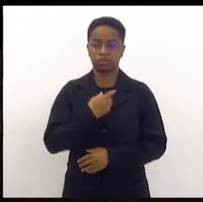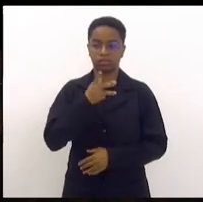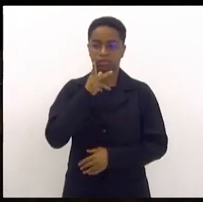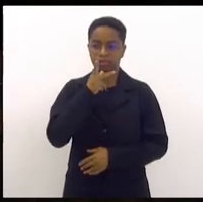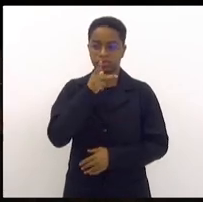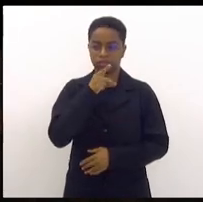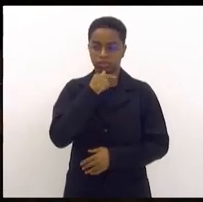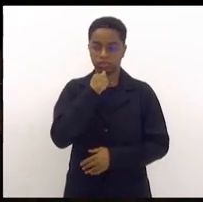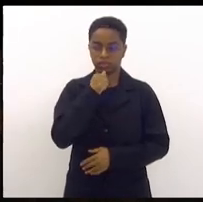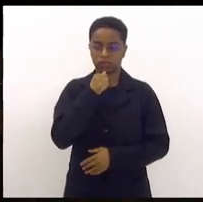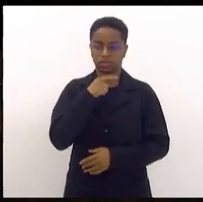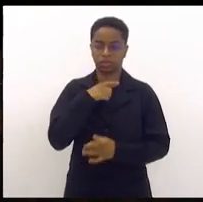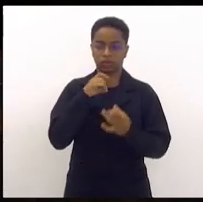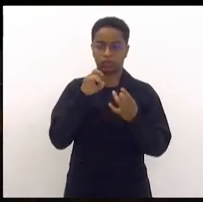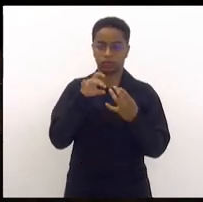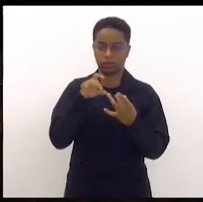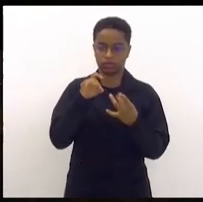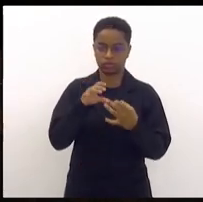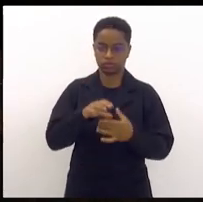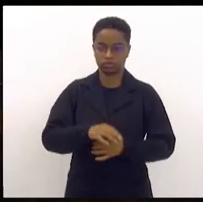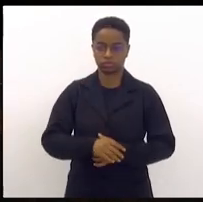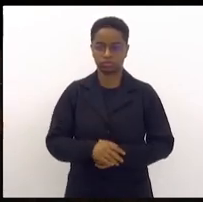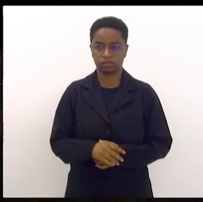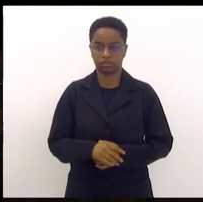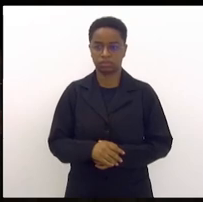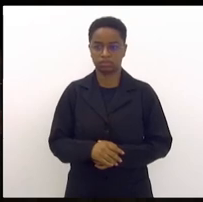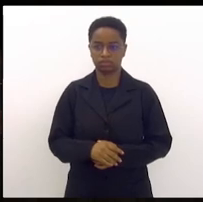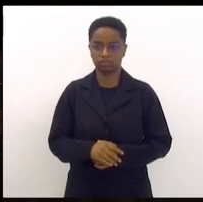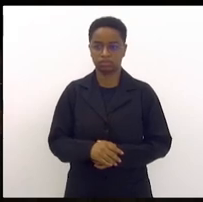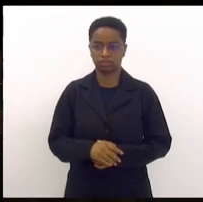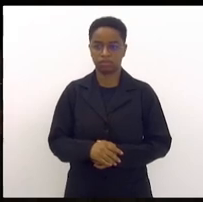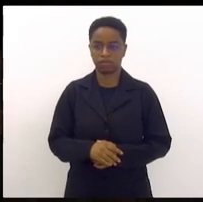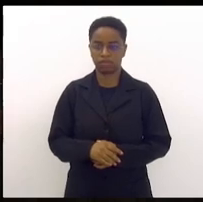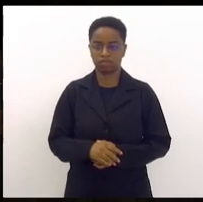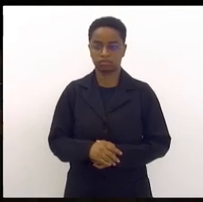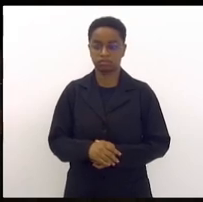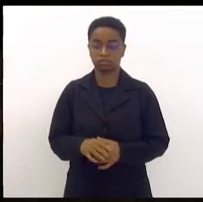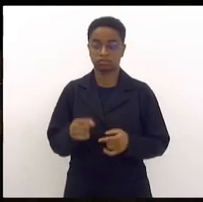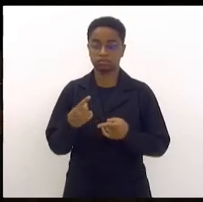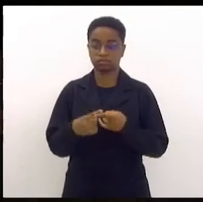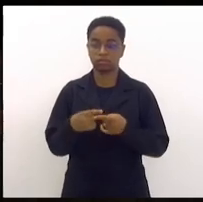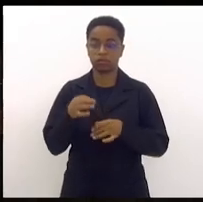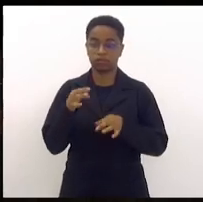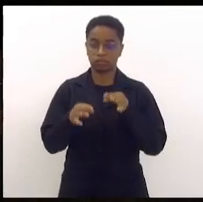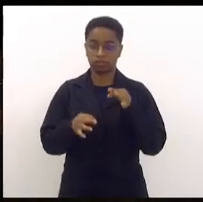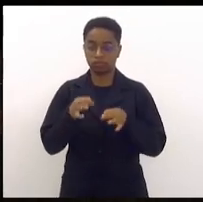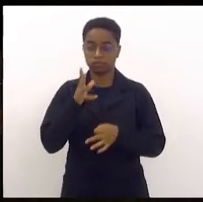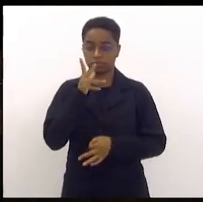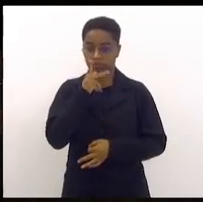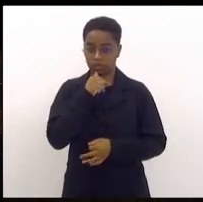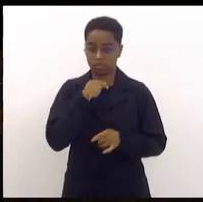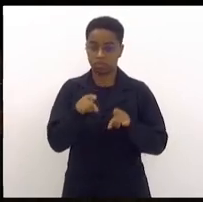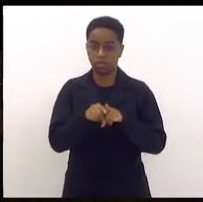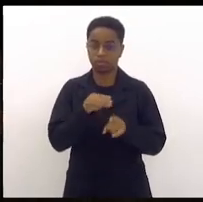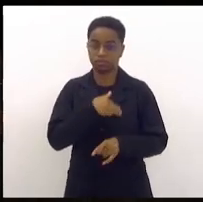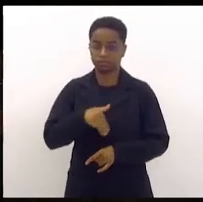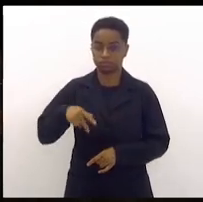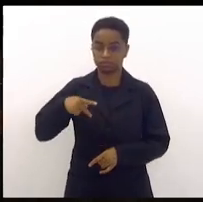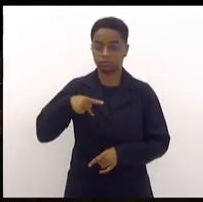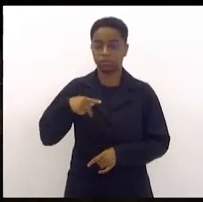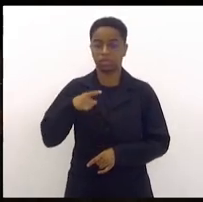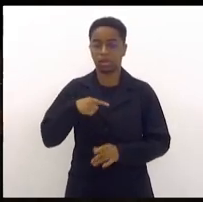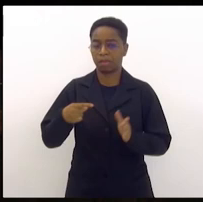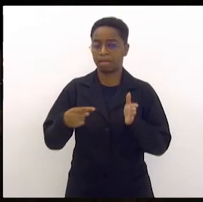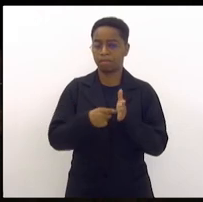a receber o retorno, deputado Carlos Augusto, visto que a justiça é morosa, o Ministério Público está soberbado de